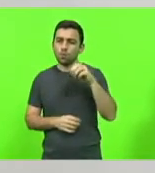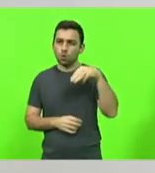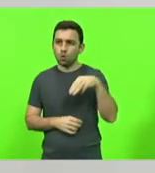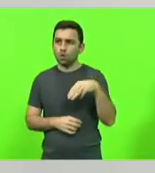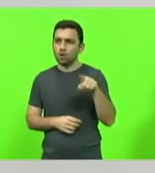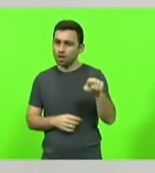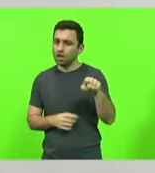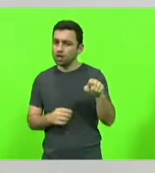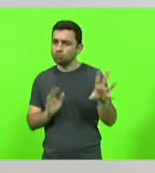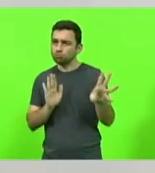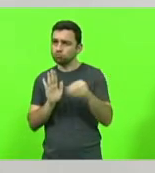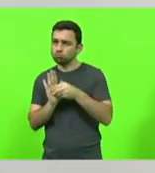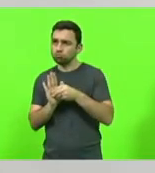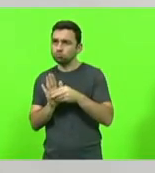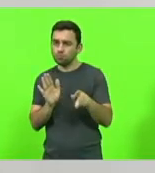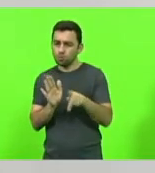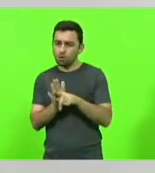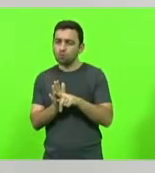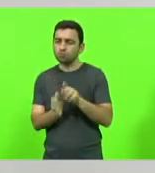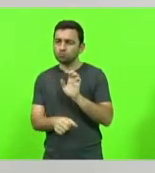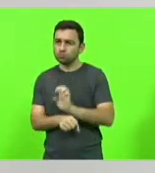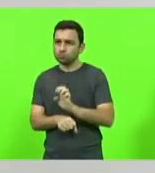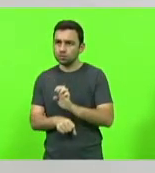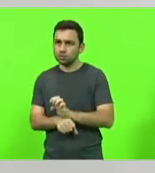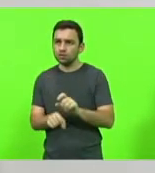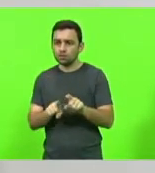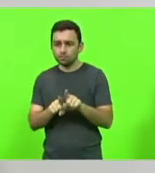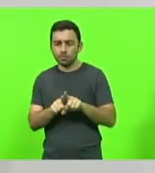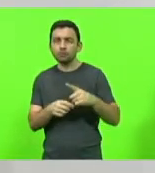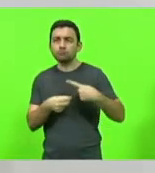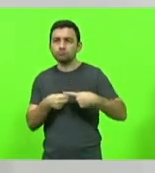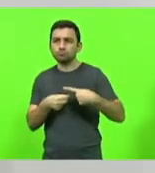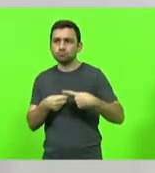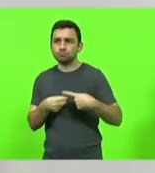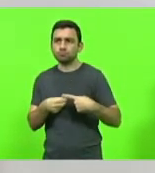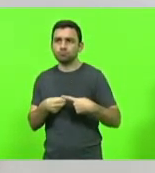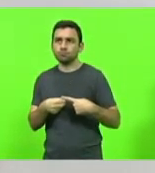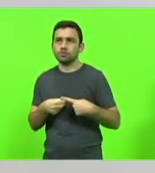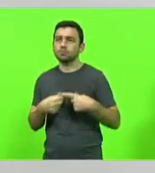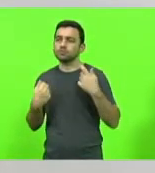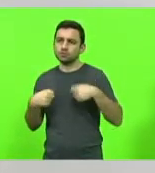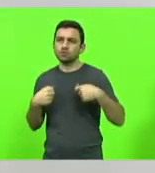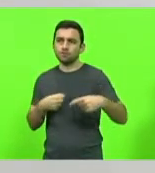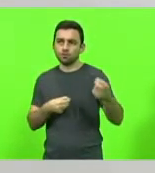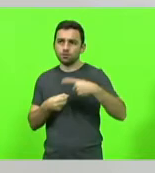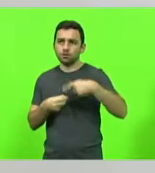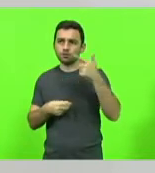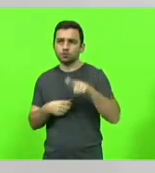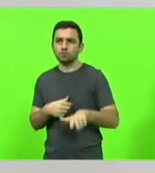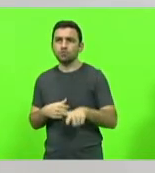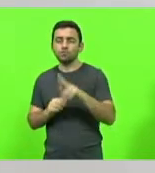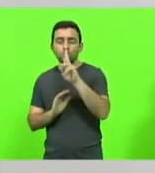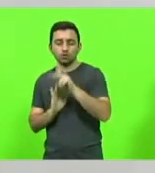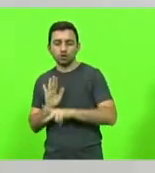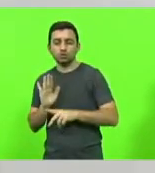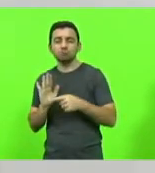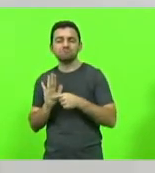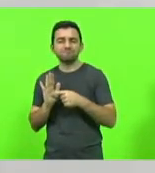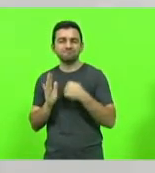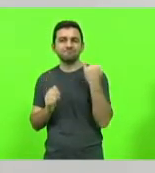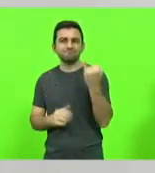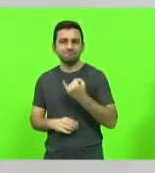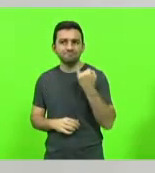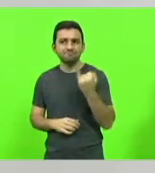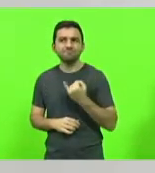também na área estadual. E na área municipal, eu acho que a gente deve retomar também, que é um projeto muito importante e